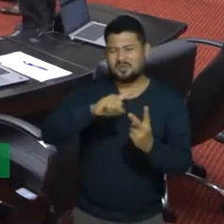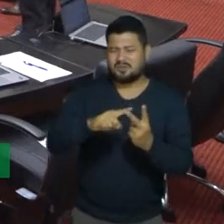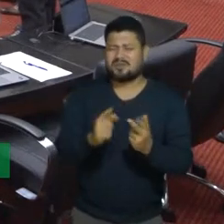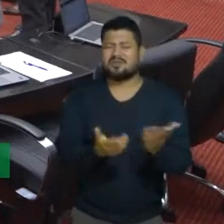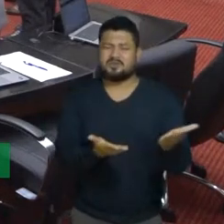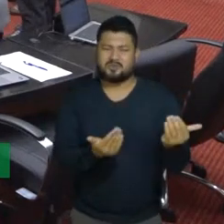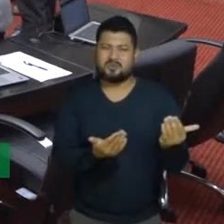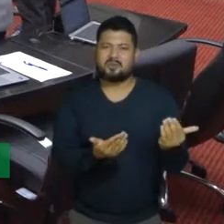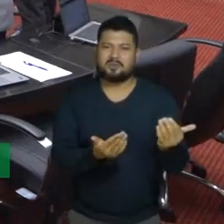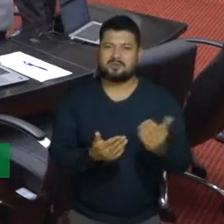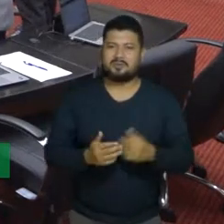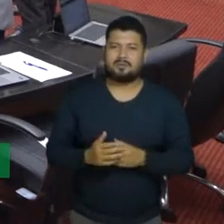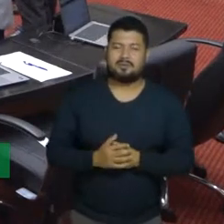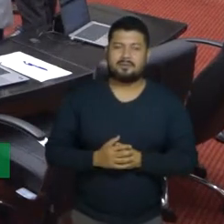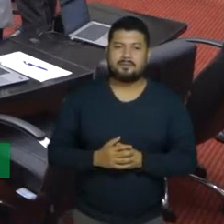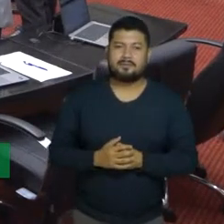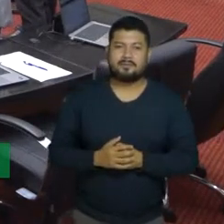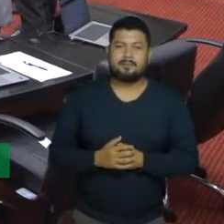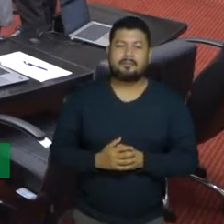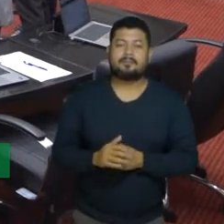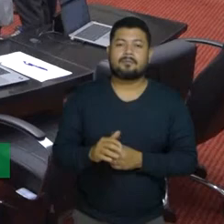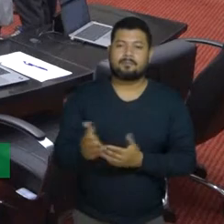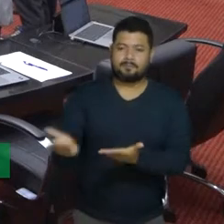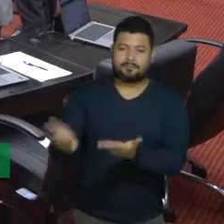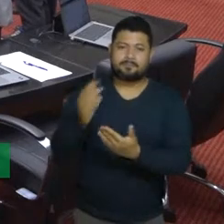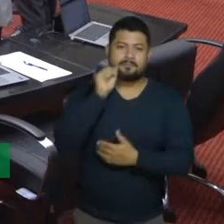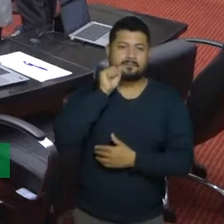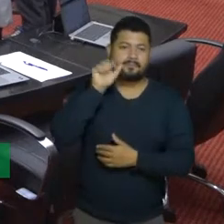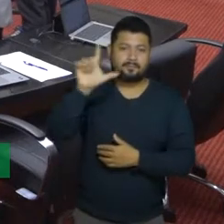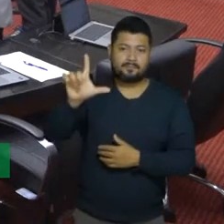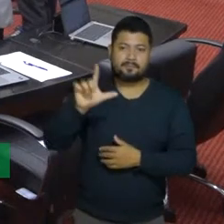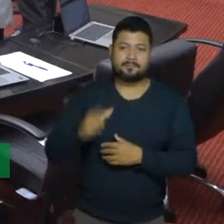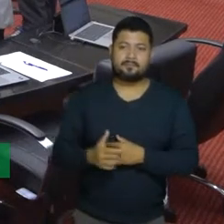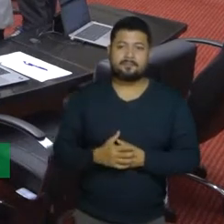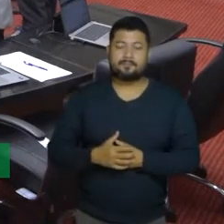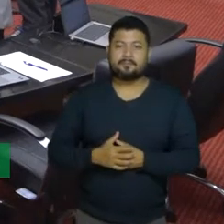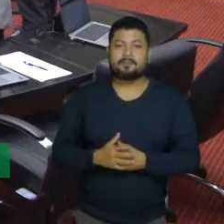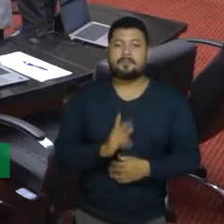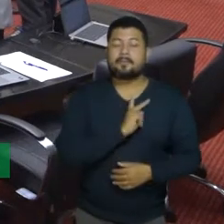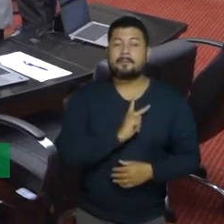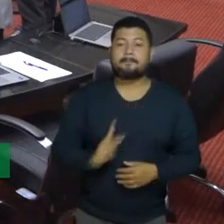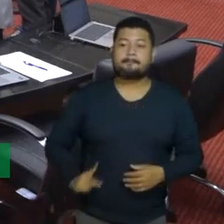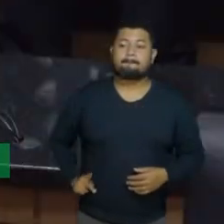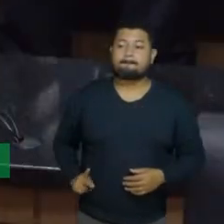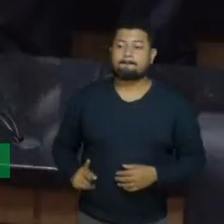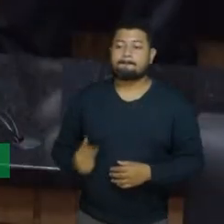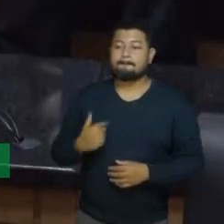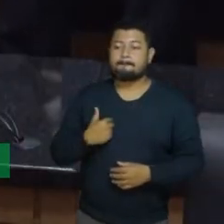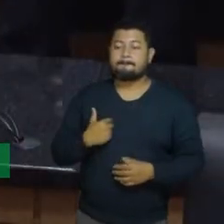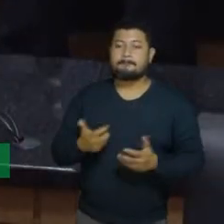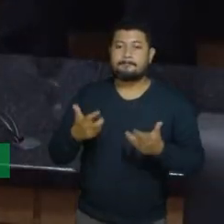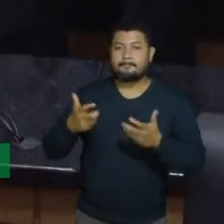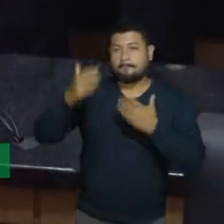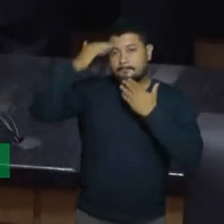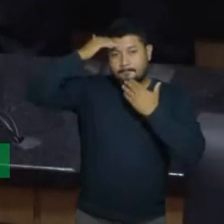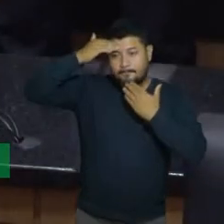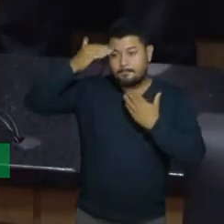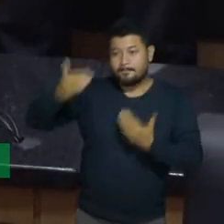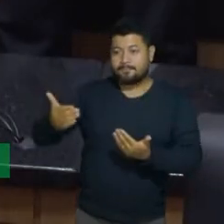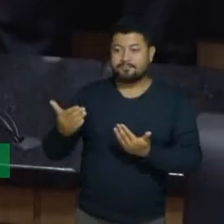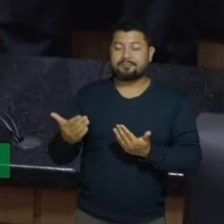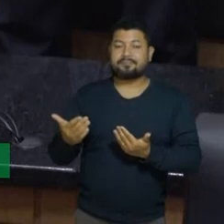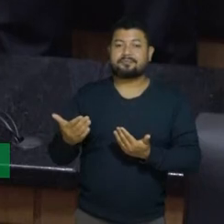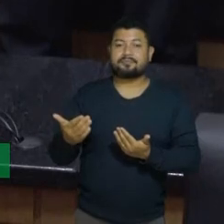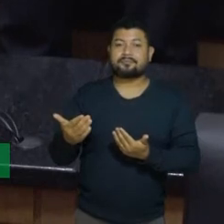Dois jovens. Deputado Antide. Senhor presidente, eu quero aqui agradecer e parabenizar,